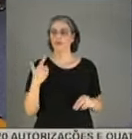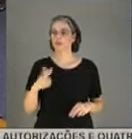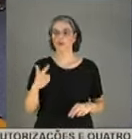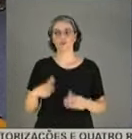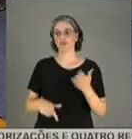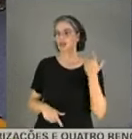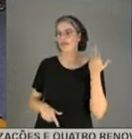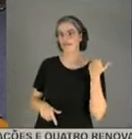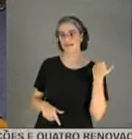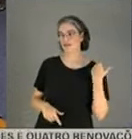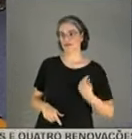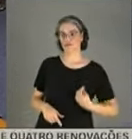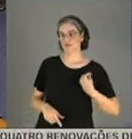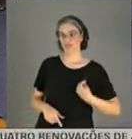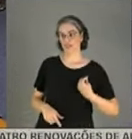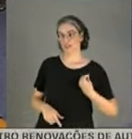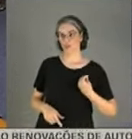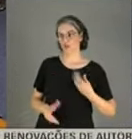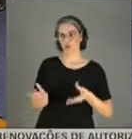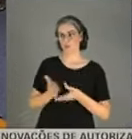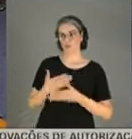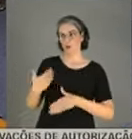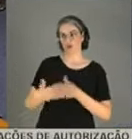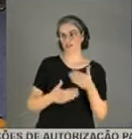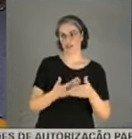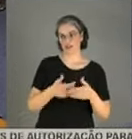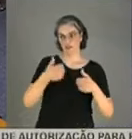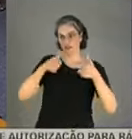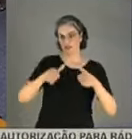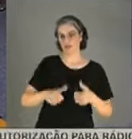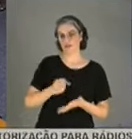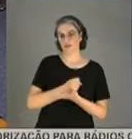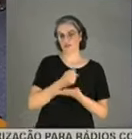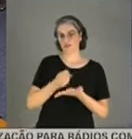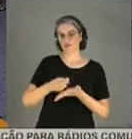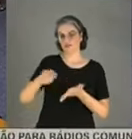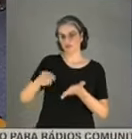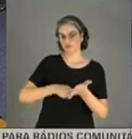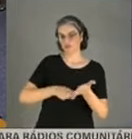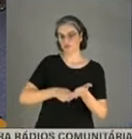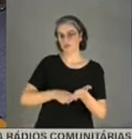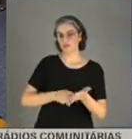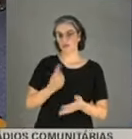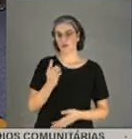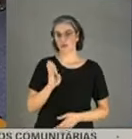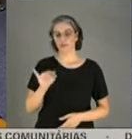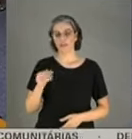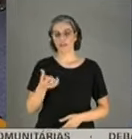do processo para avalizar o contrato de assinatura de 1,6 bilhão. O Ministério da